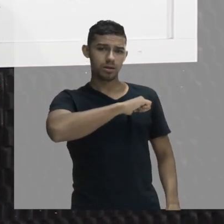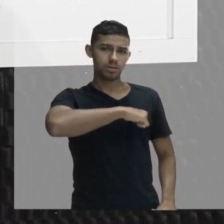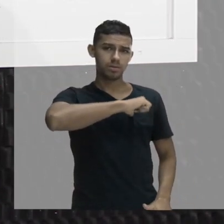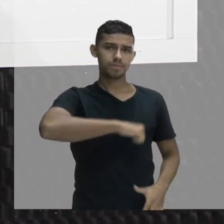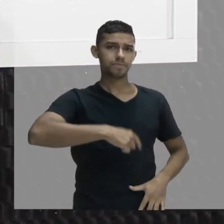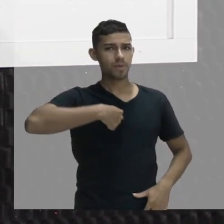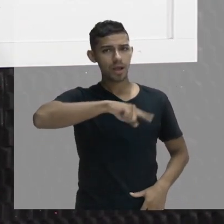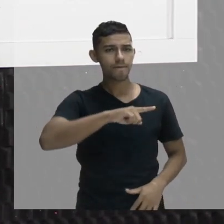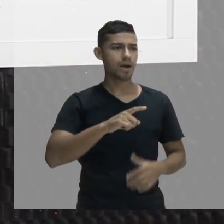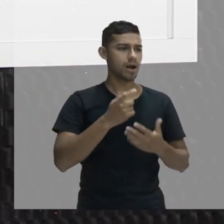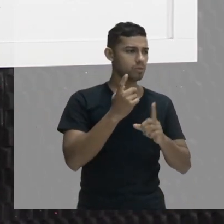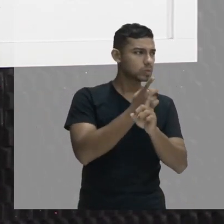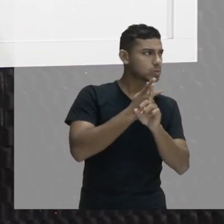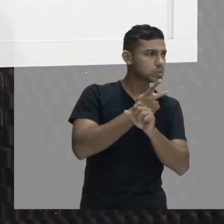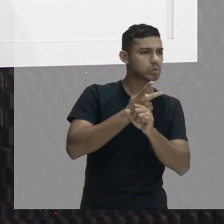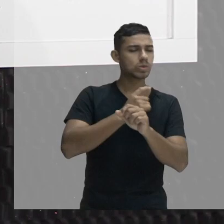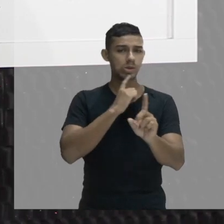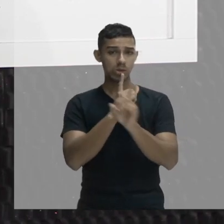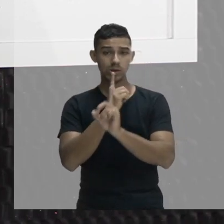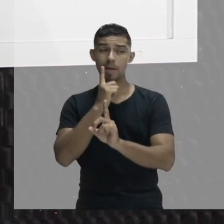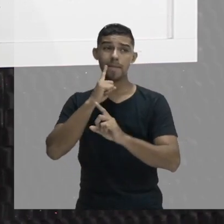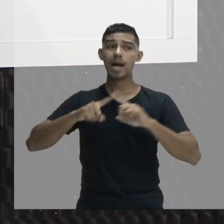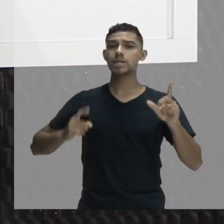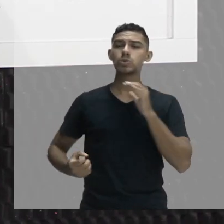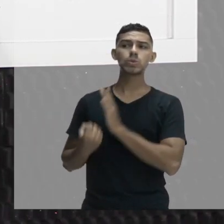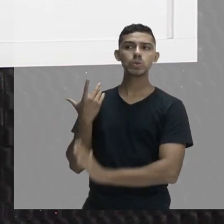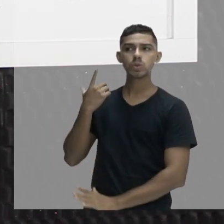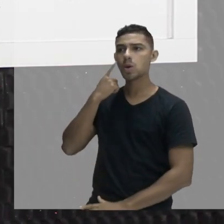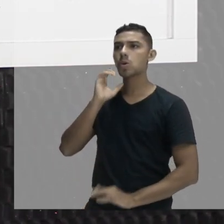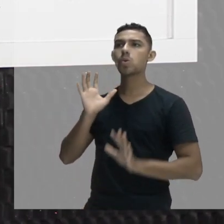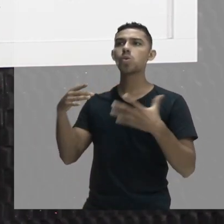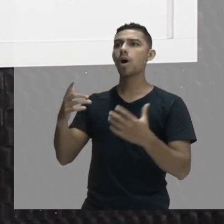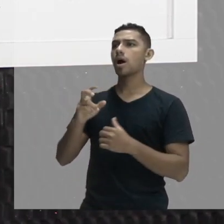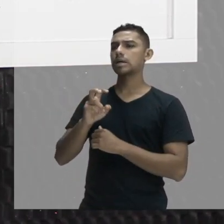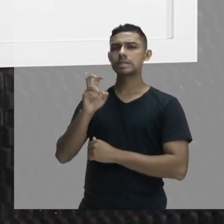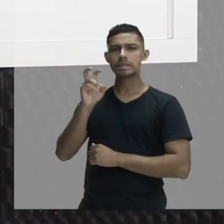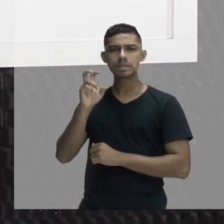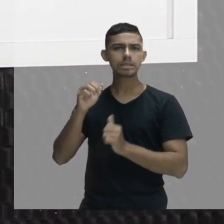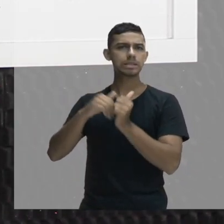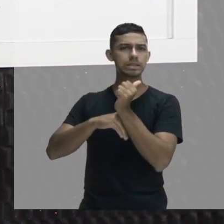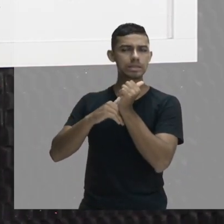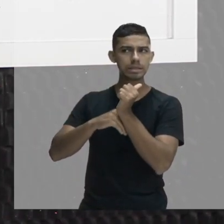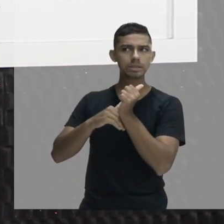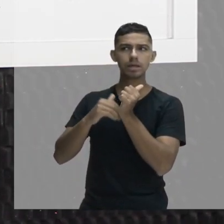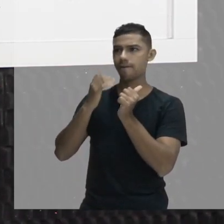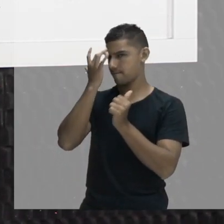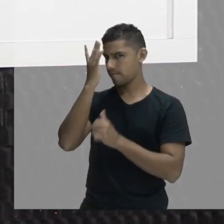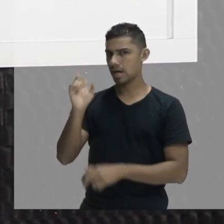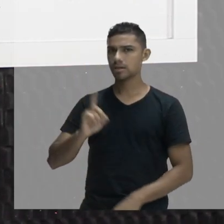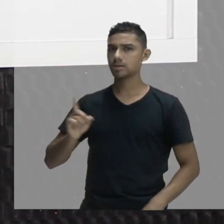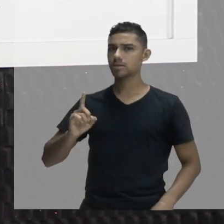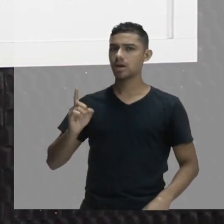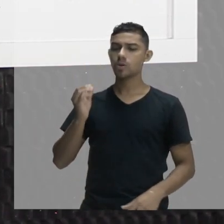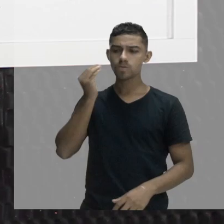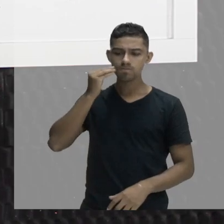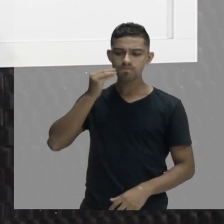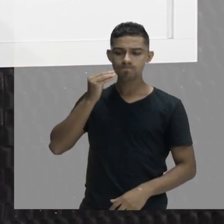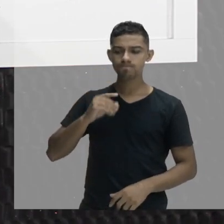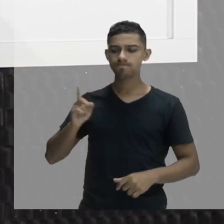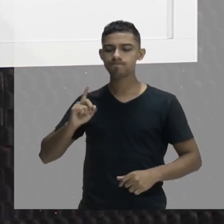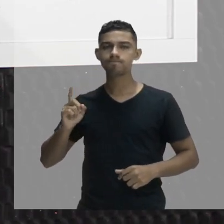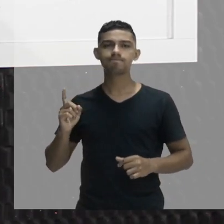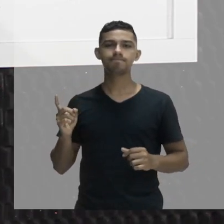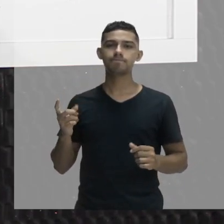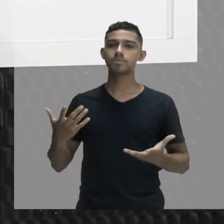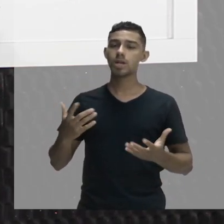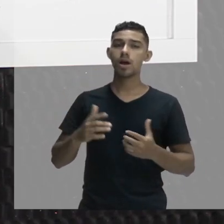né? Mas descobrir qual é a sua senha não é uma tarefa fácil, se a pessoa for fazer por tentativa. Tá?